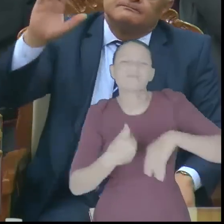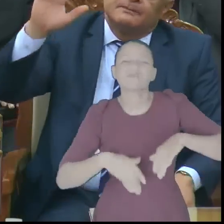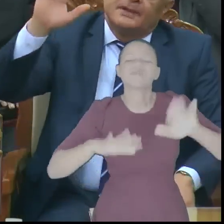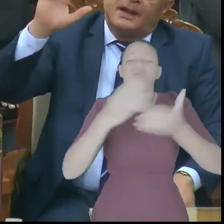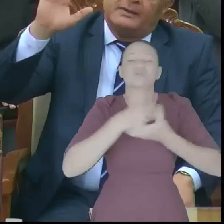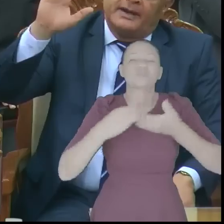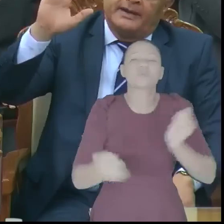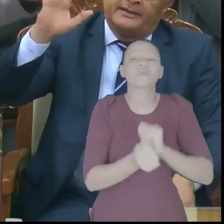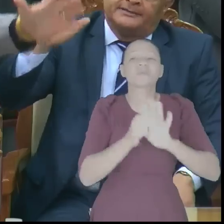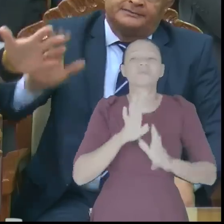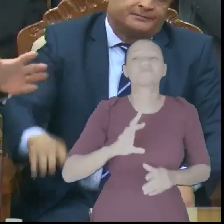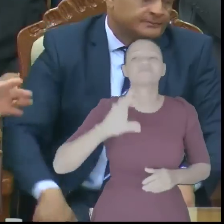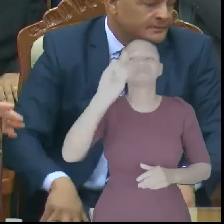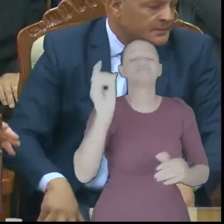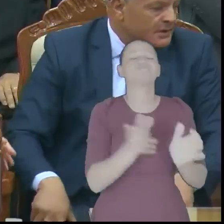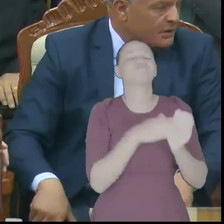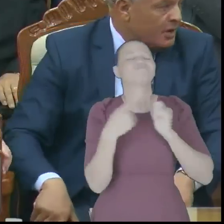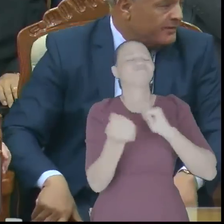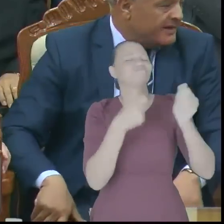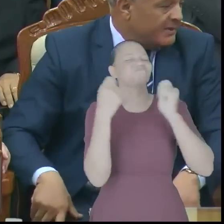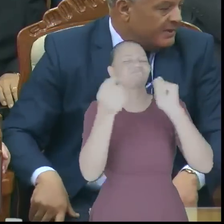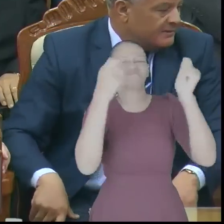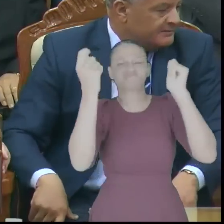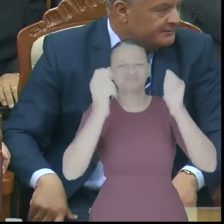glória a Deus. Oh, aleluia.